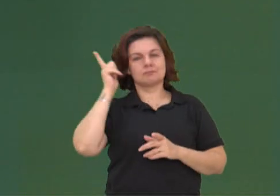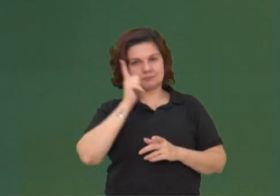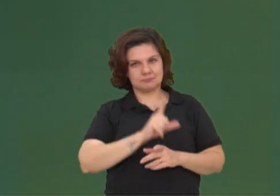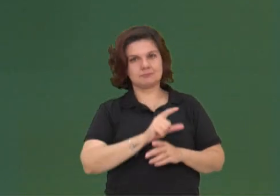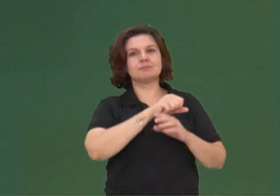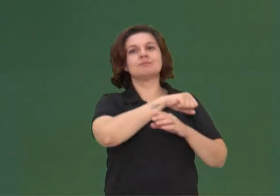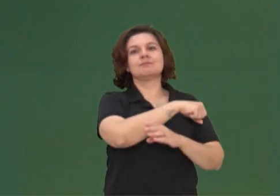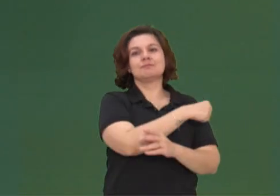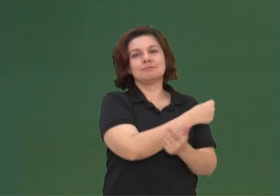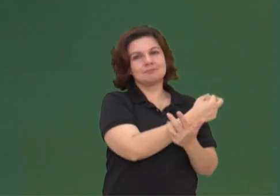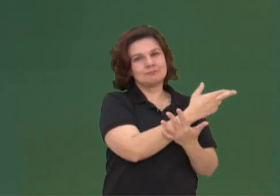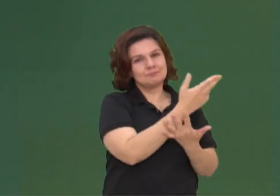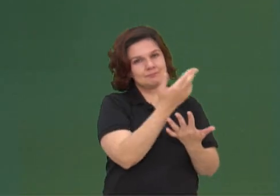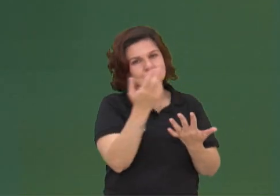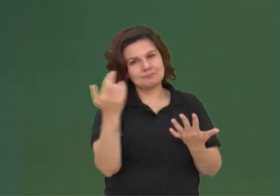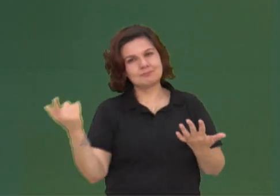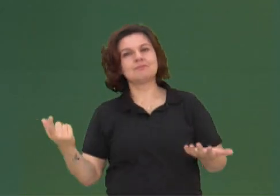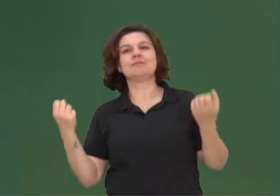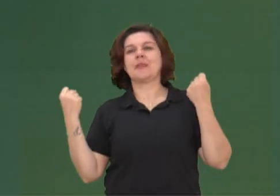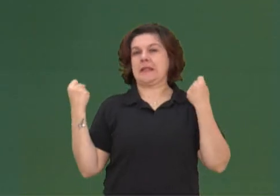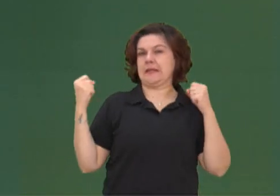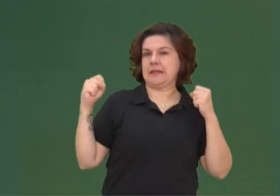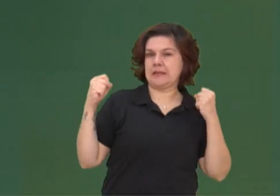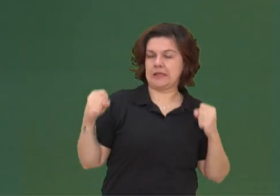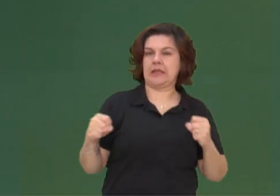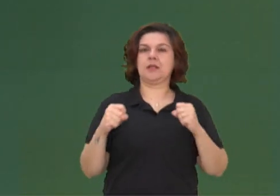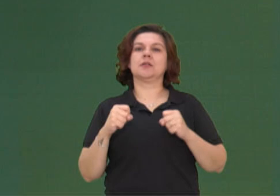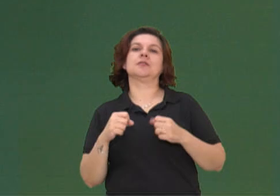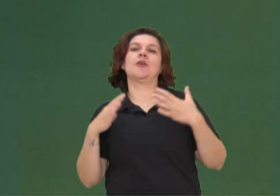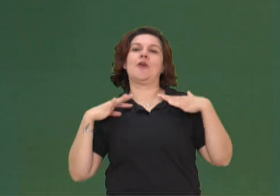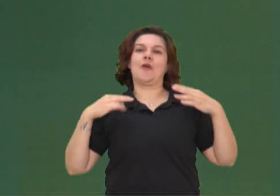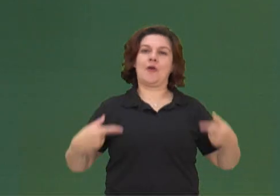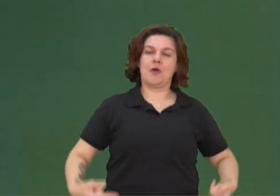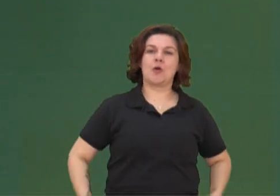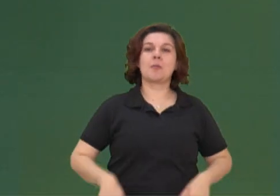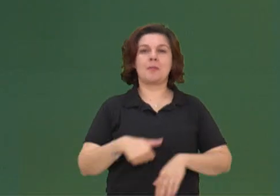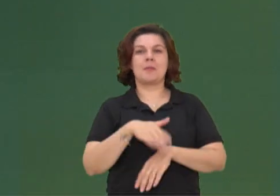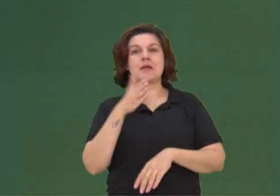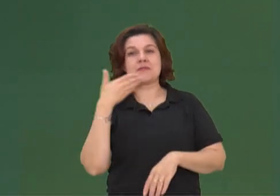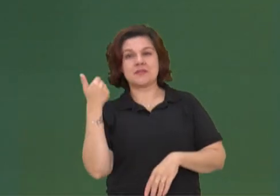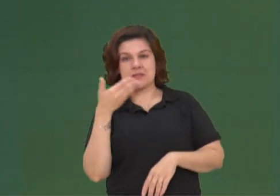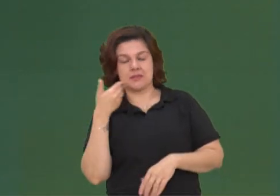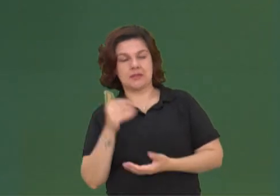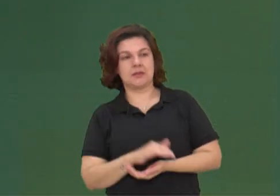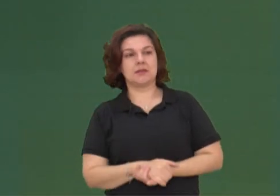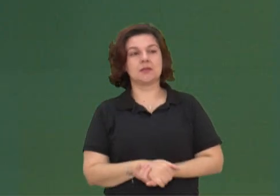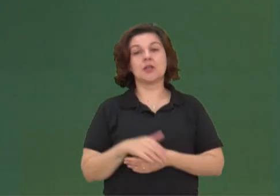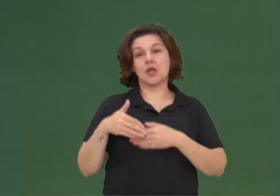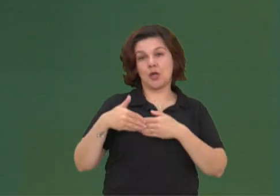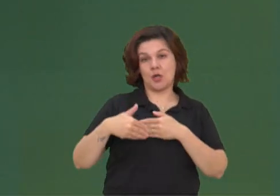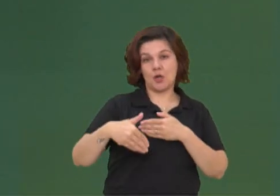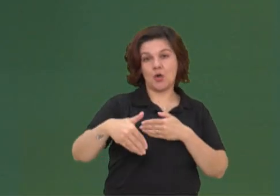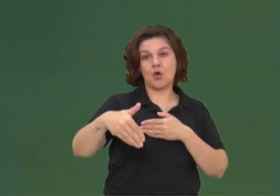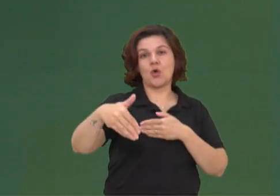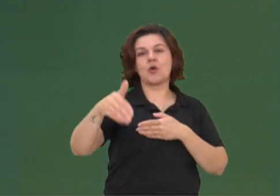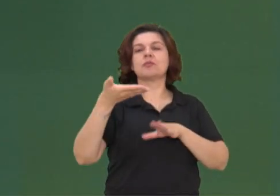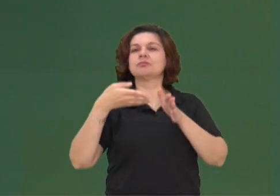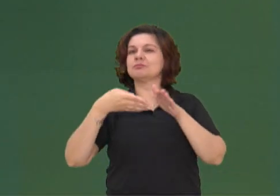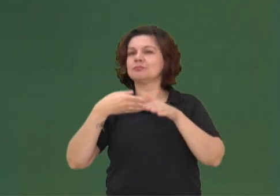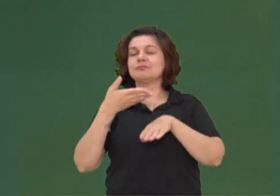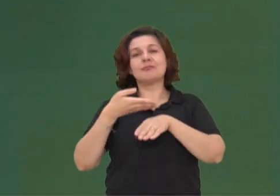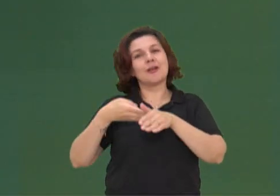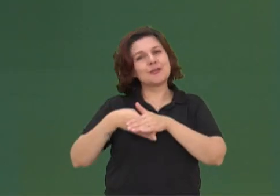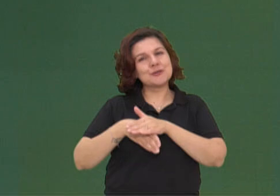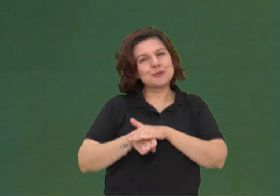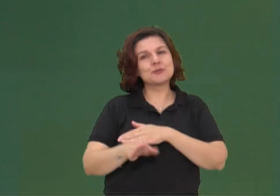as atividades e vai conseguir fazer as atividades ali com uma certa facilidade, conforme você for adquirindo o hábito ali